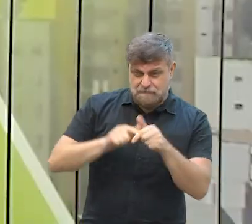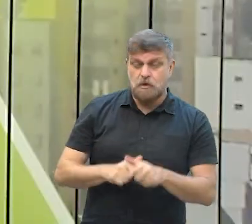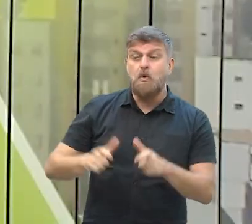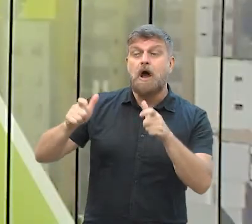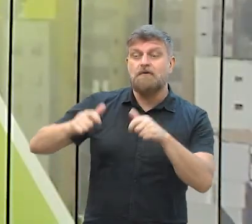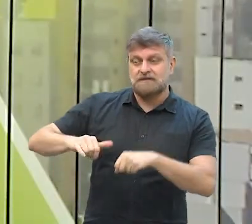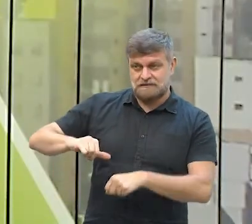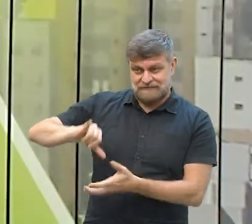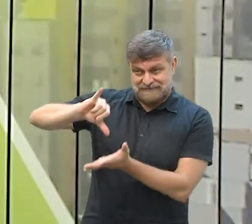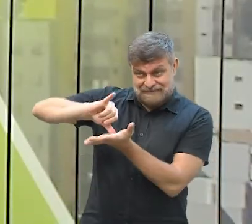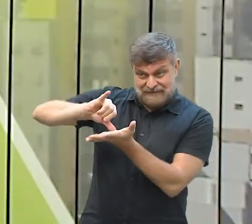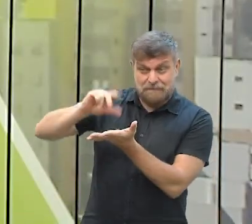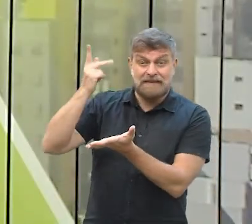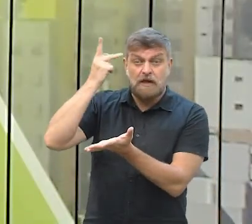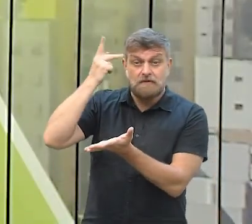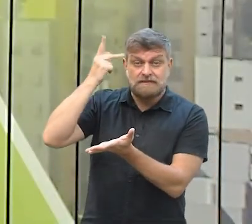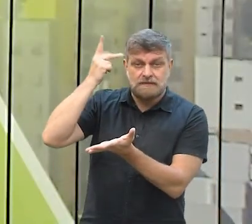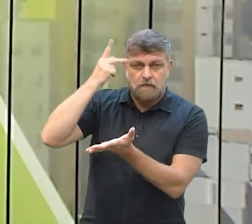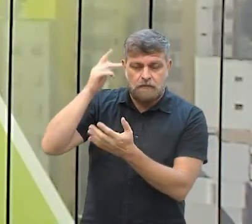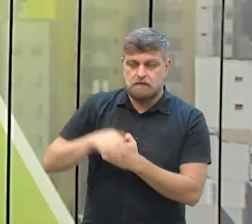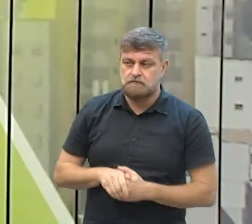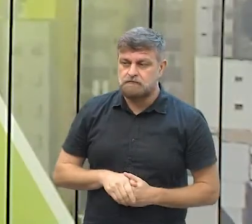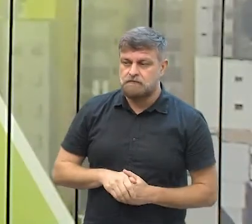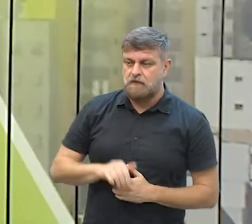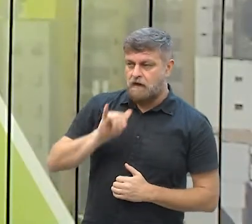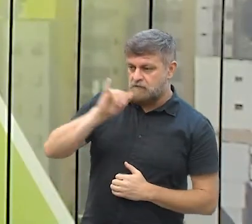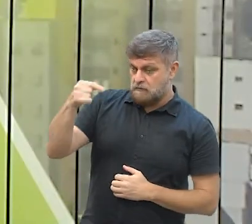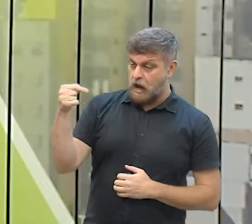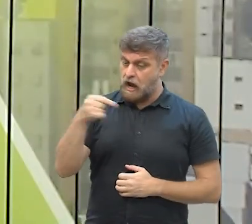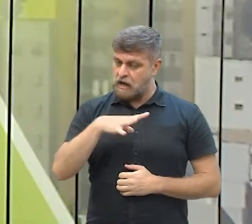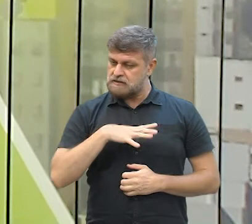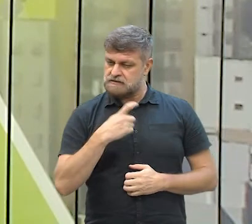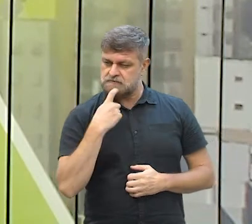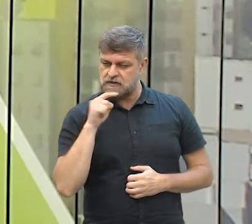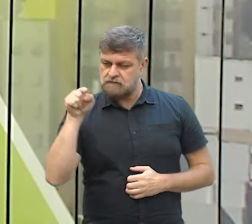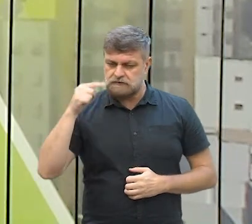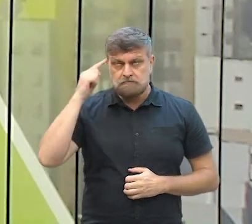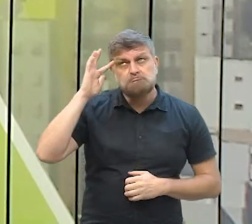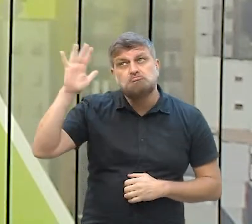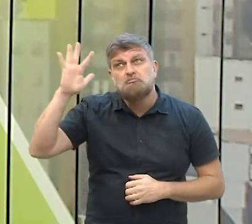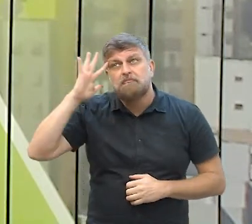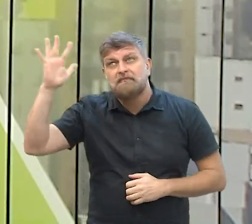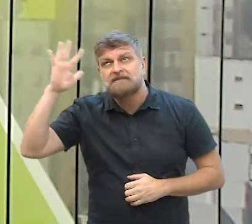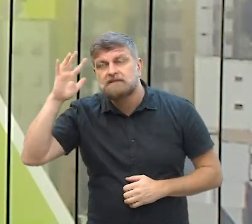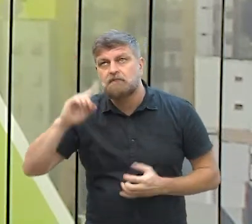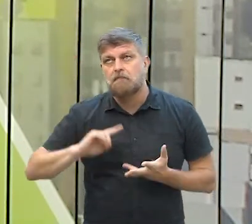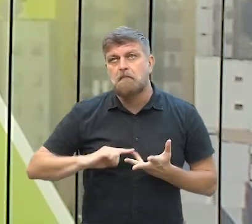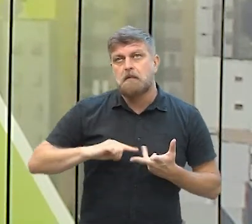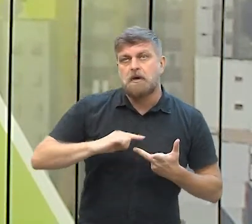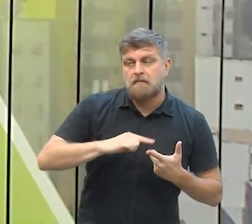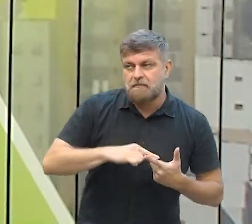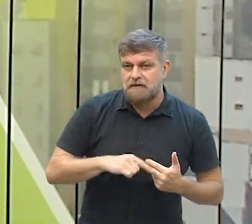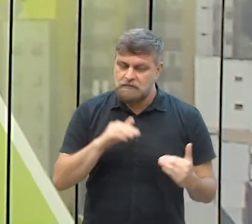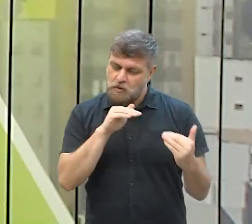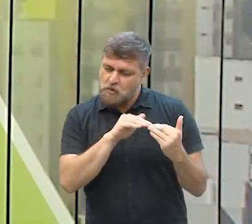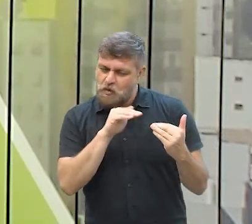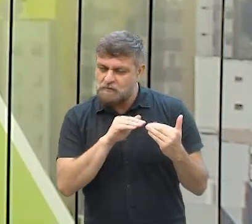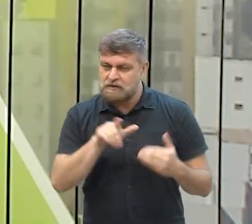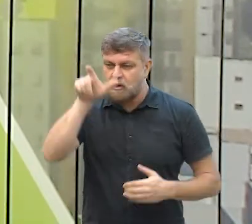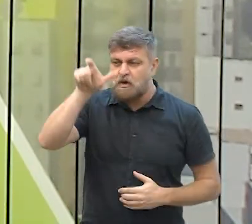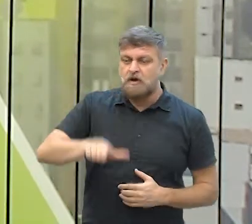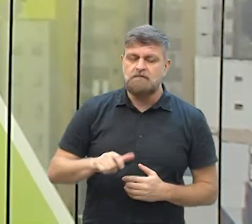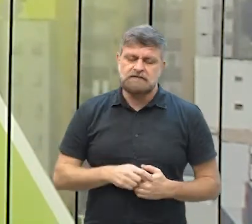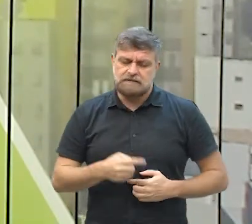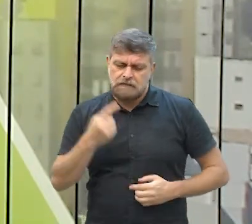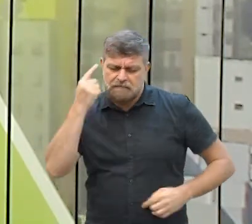na cidade de São Paulo. Quando você ouvia falar de Campinas, as expectativas, elas foram atendidas? Você tinha